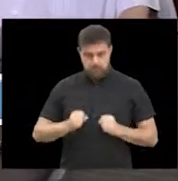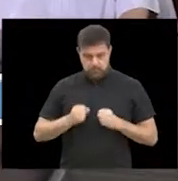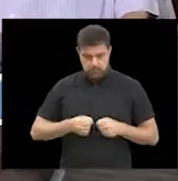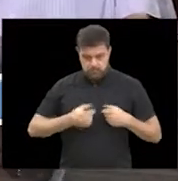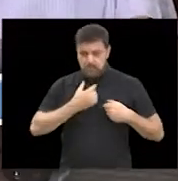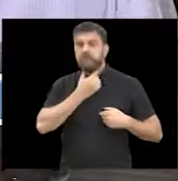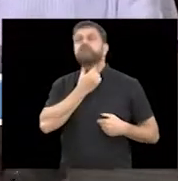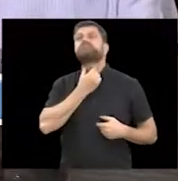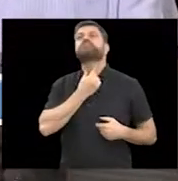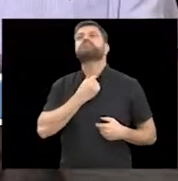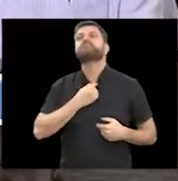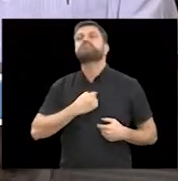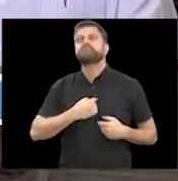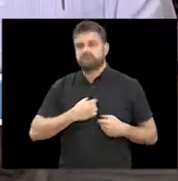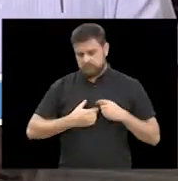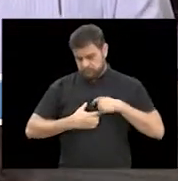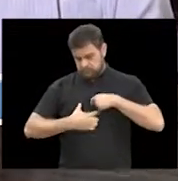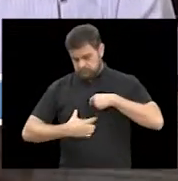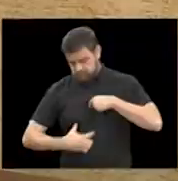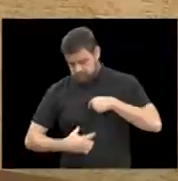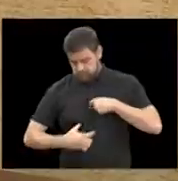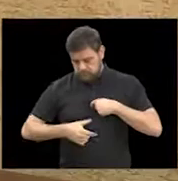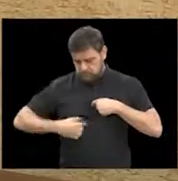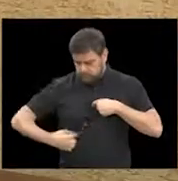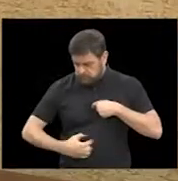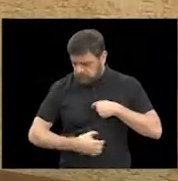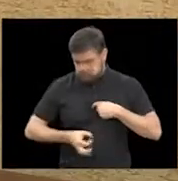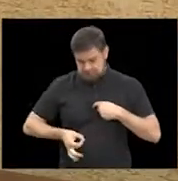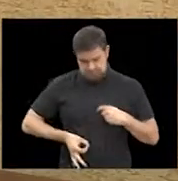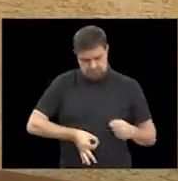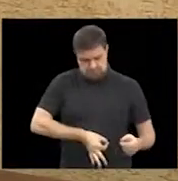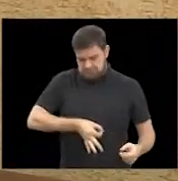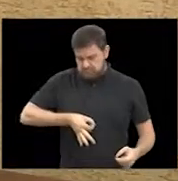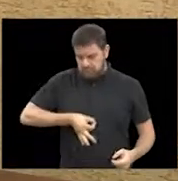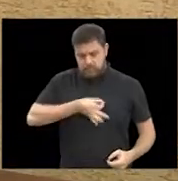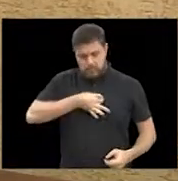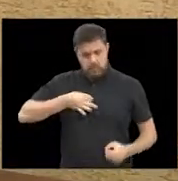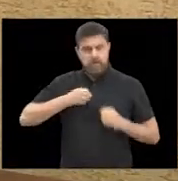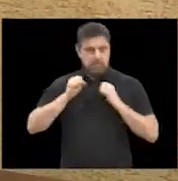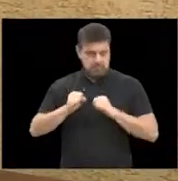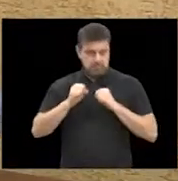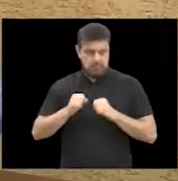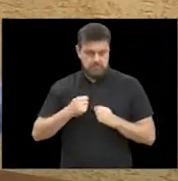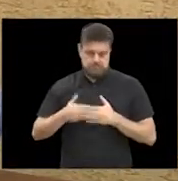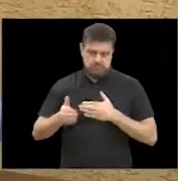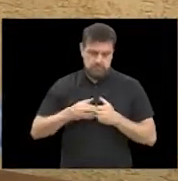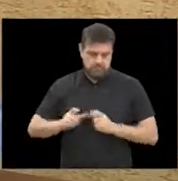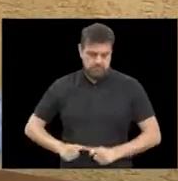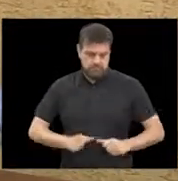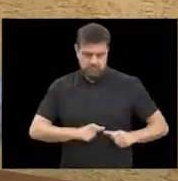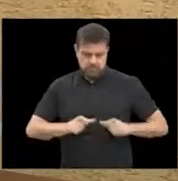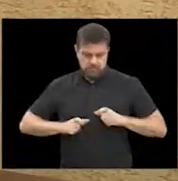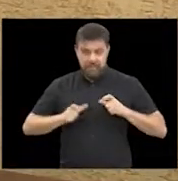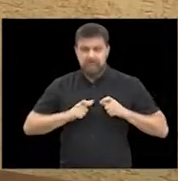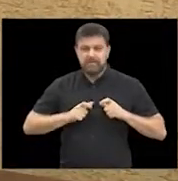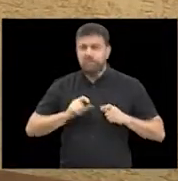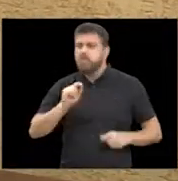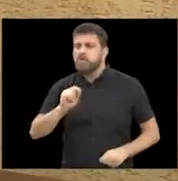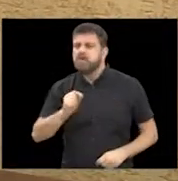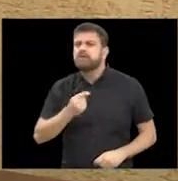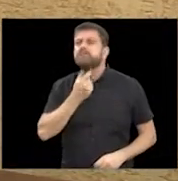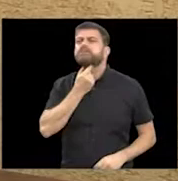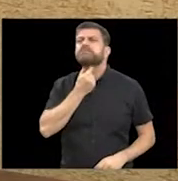dar em qualquer ponto do aparelho digestório. O aparelho digestório, só para a gente ilustrar, é o estômago,